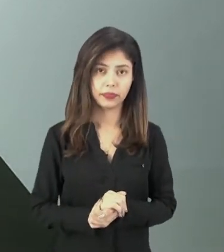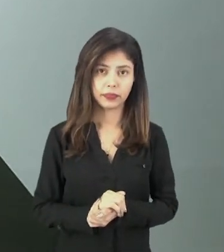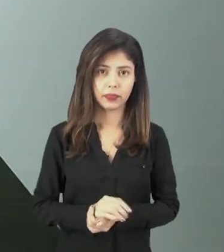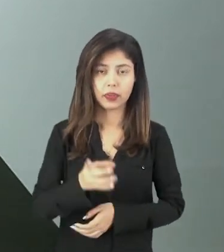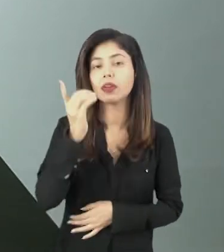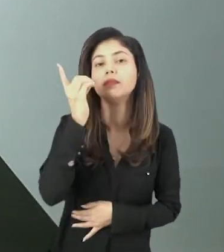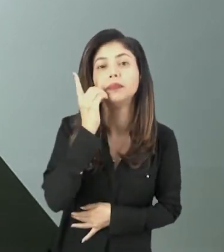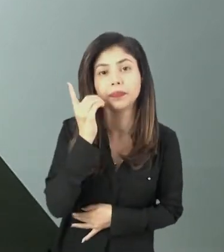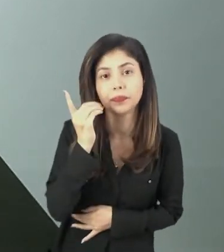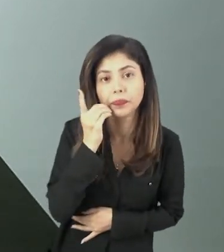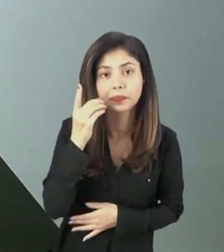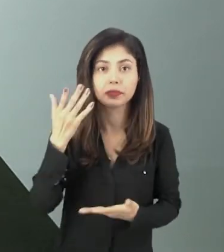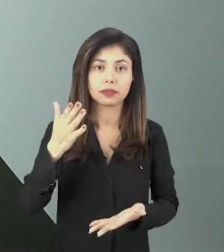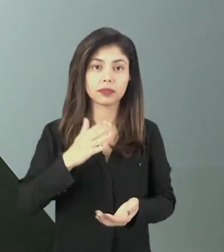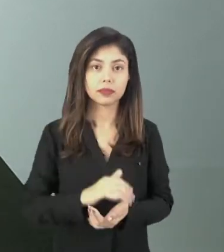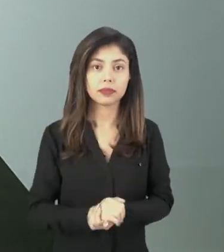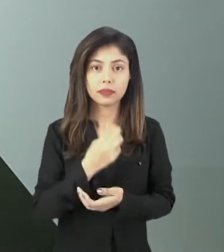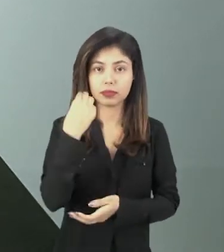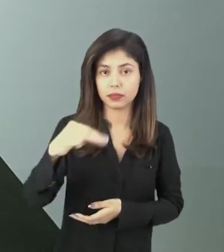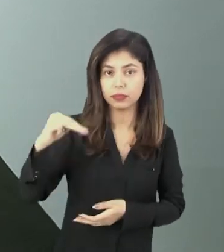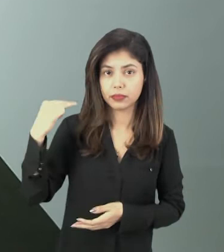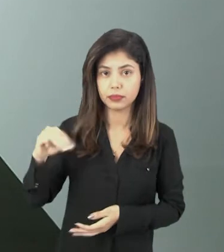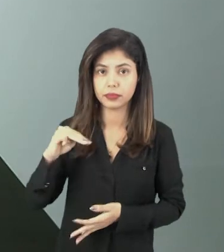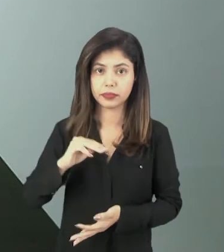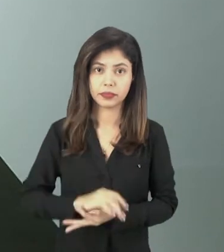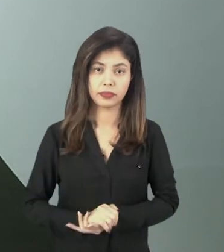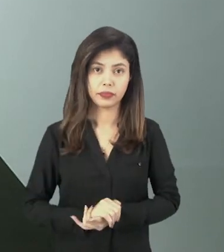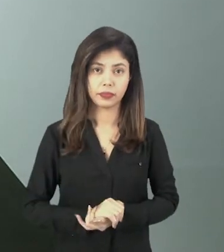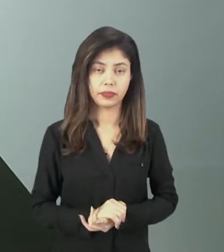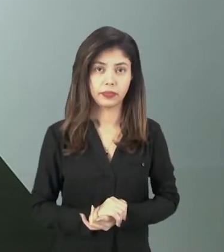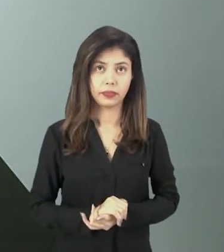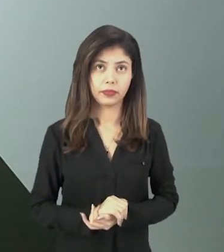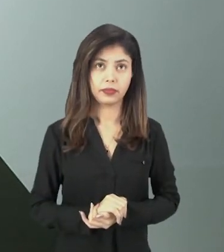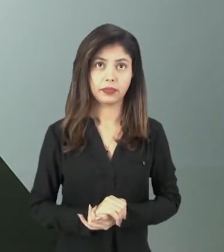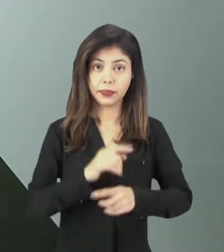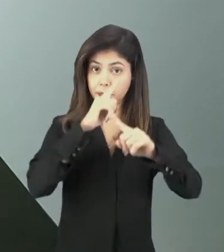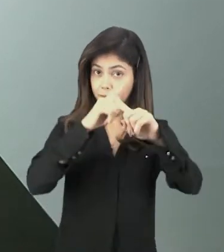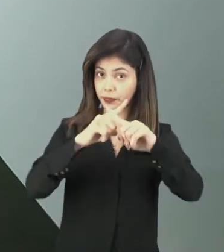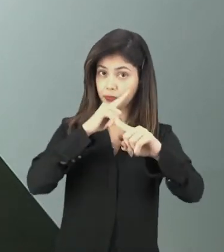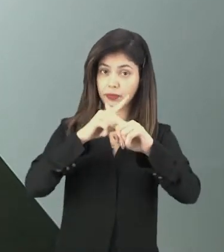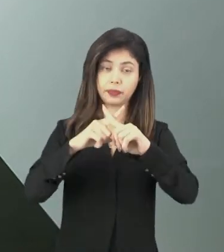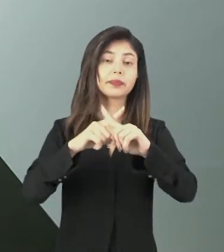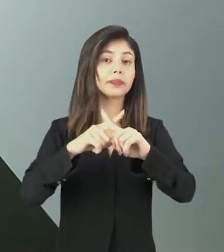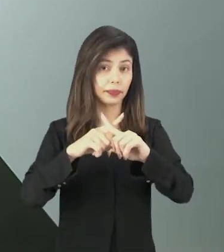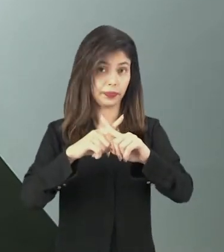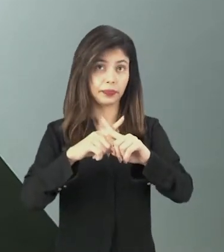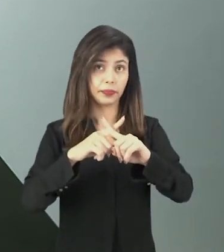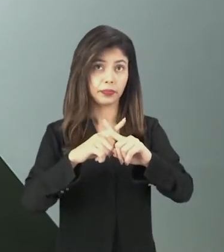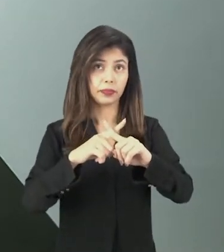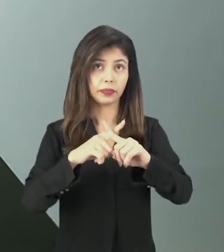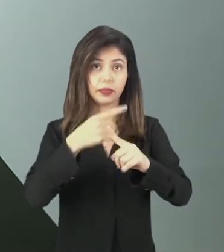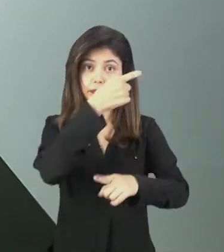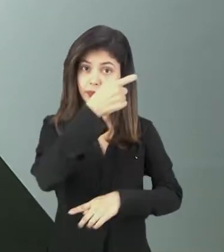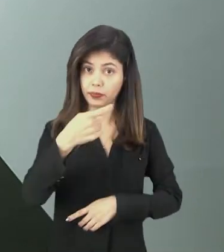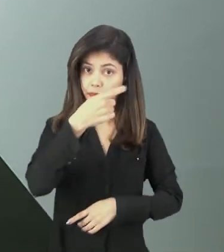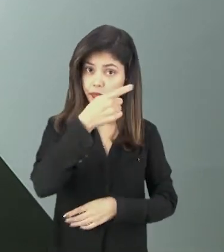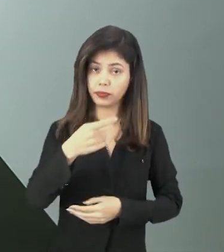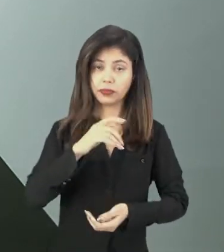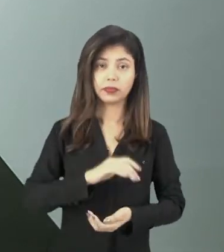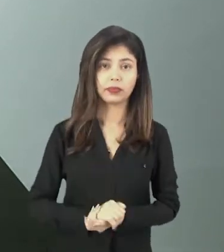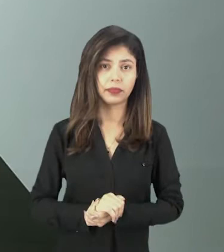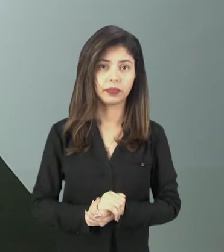Cid na matemática ele corresponde a vezes que nós utilizamos o cheirinho né